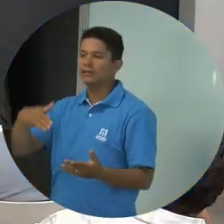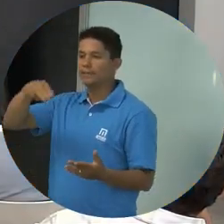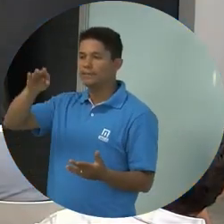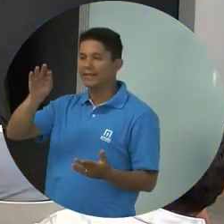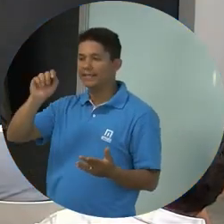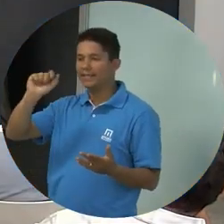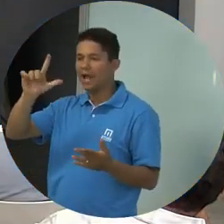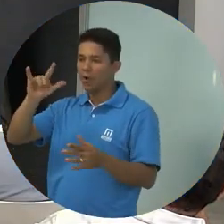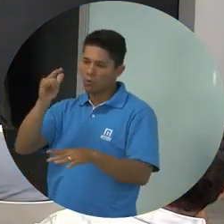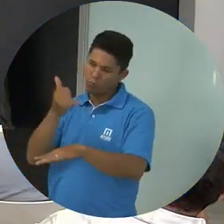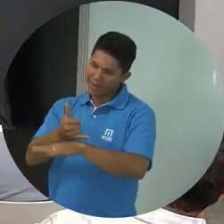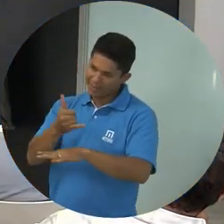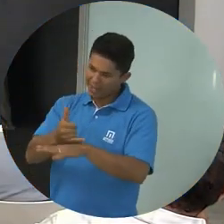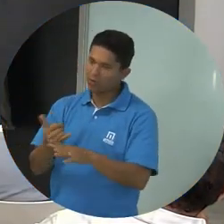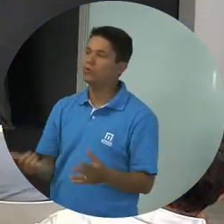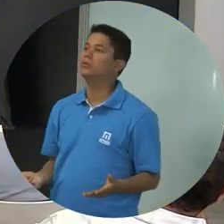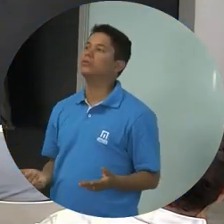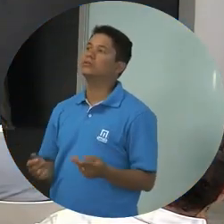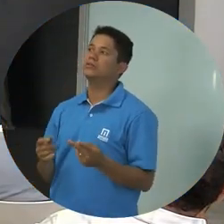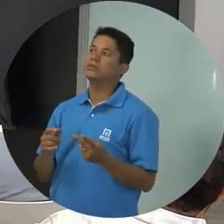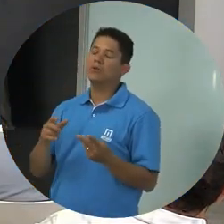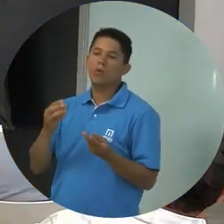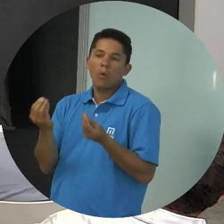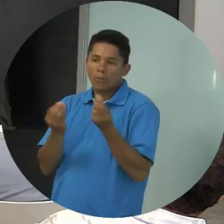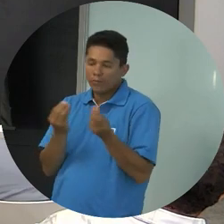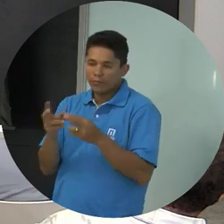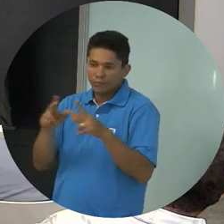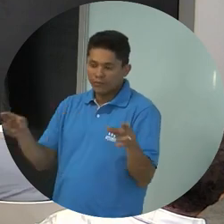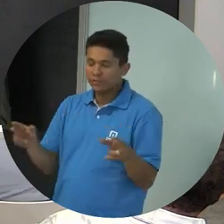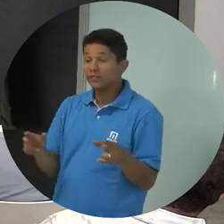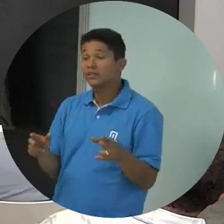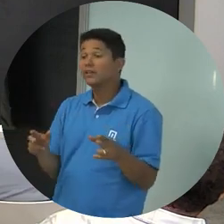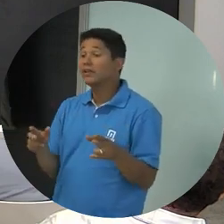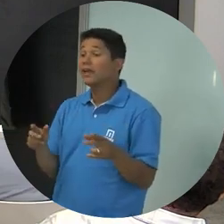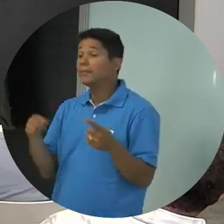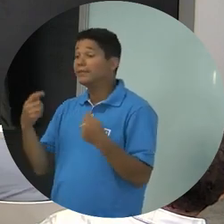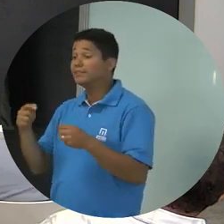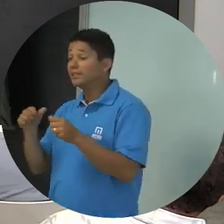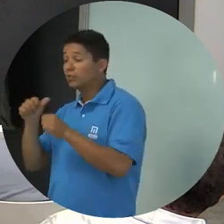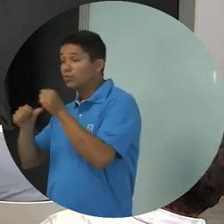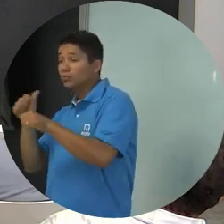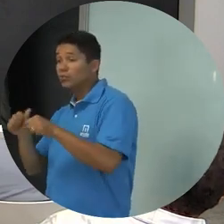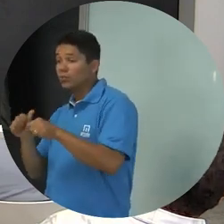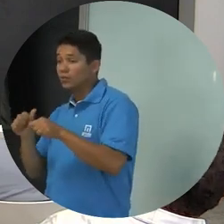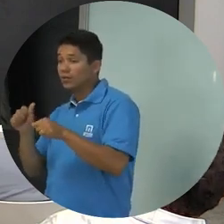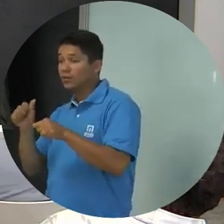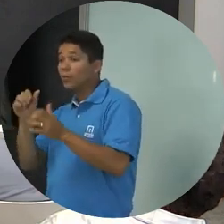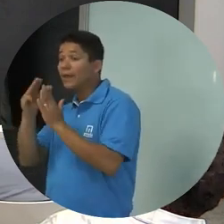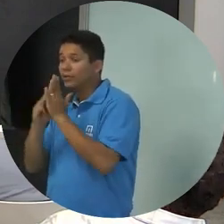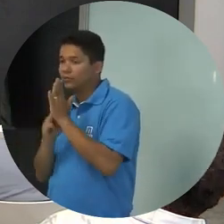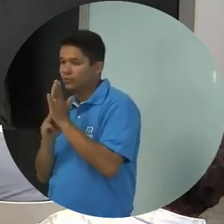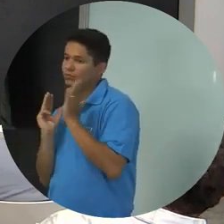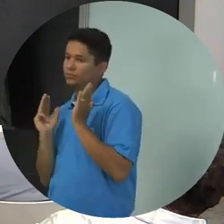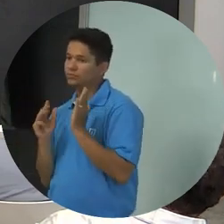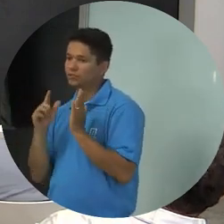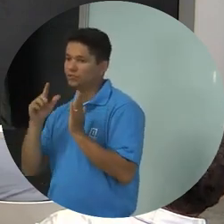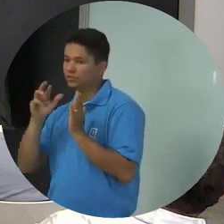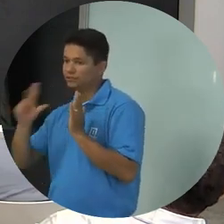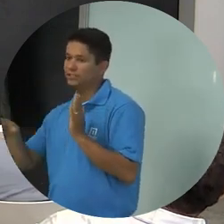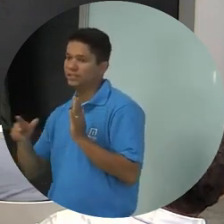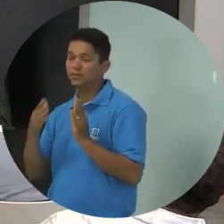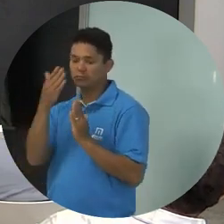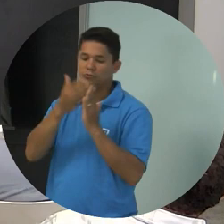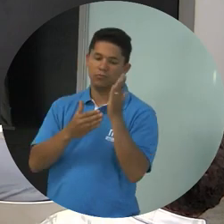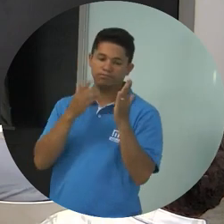entrar com um meio abrasivo para você conseguir algum resultado na questão de corte de metal, corte de pedra. Tá?